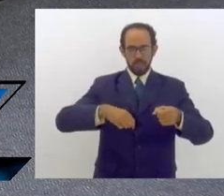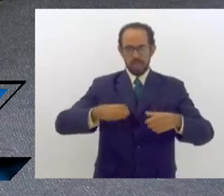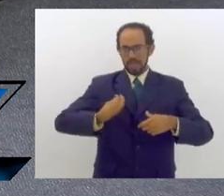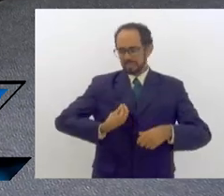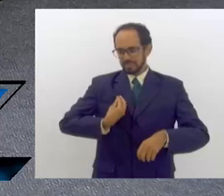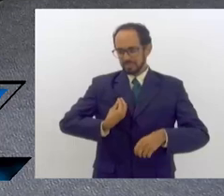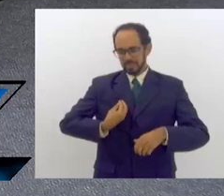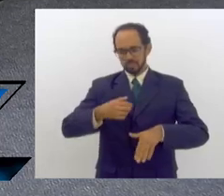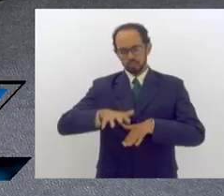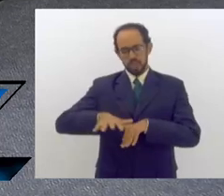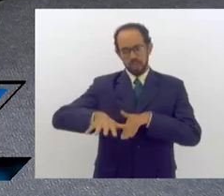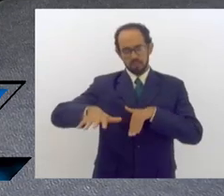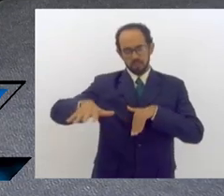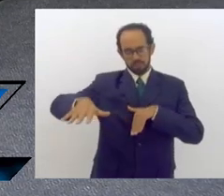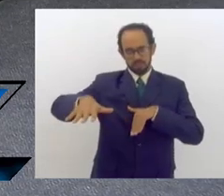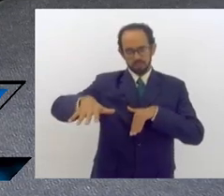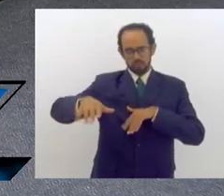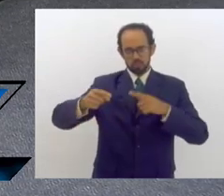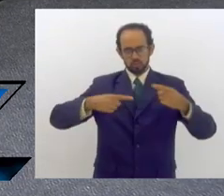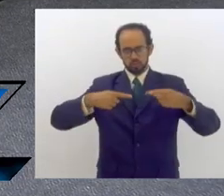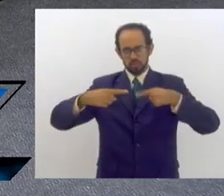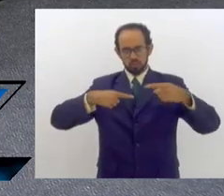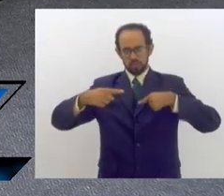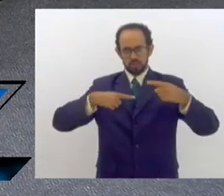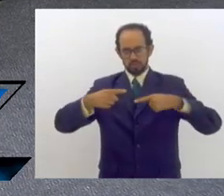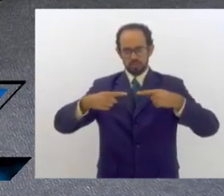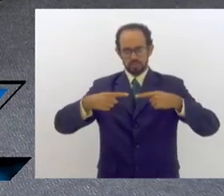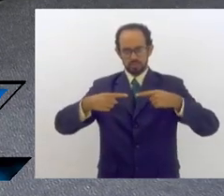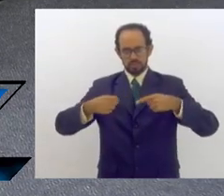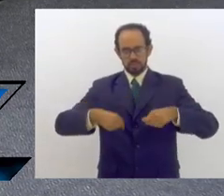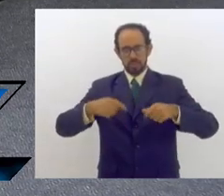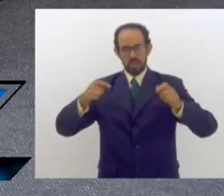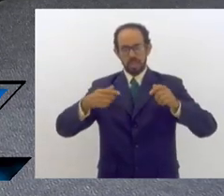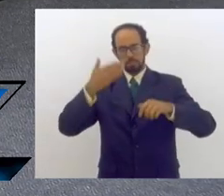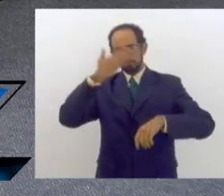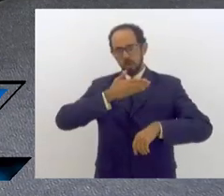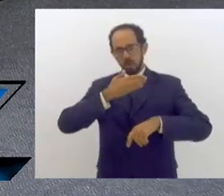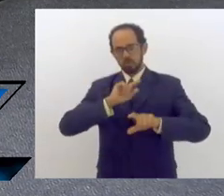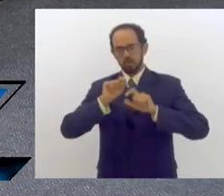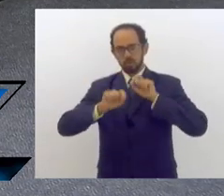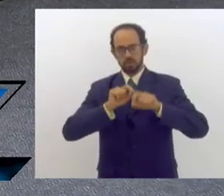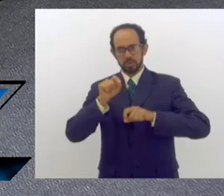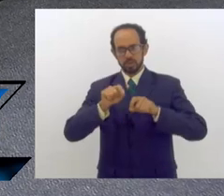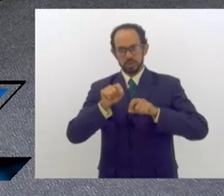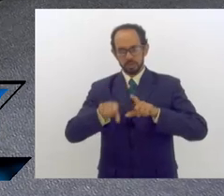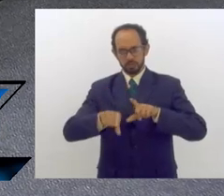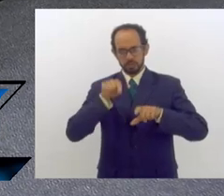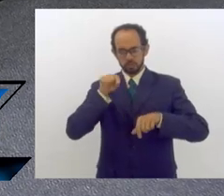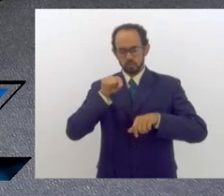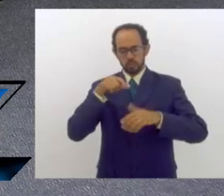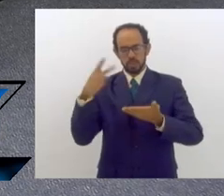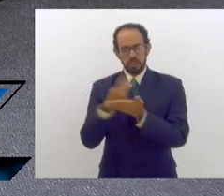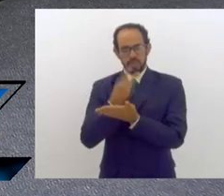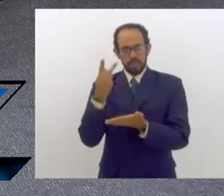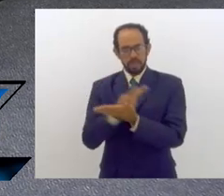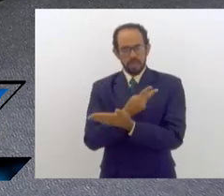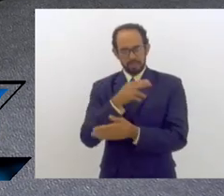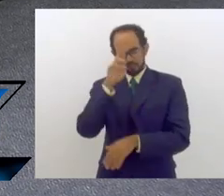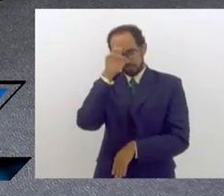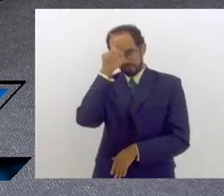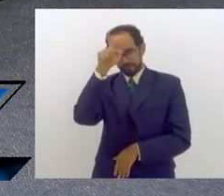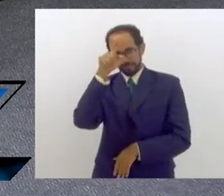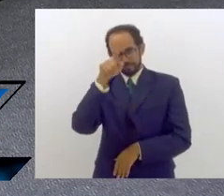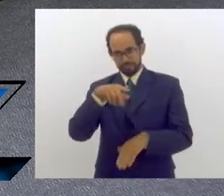né rodoviários mostra uma opção equivocada no modelo